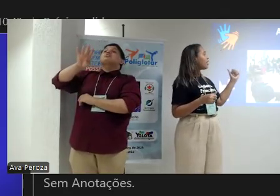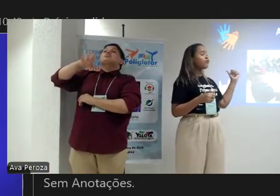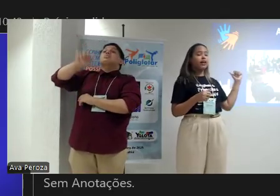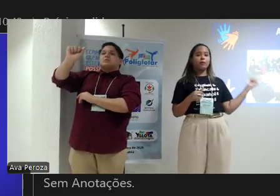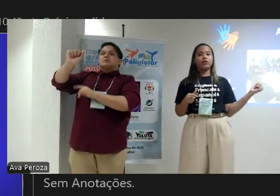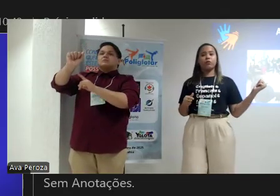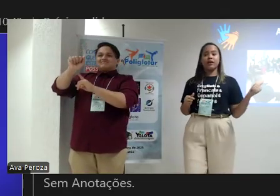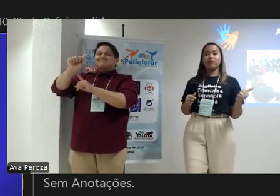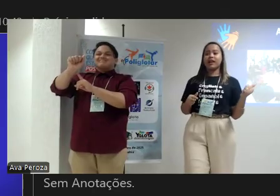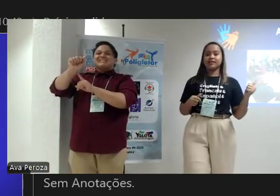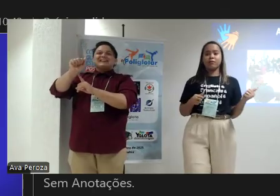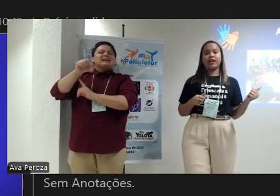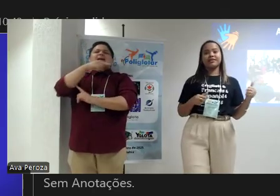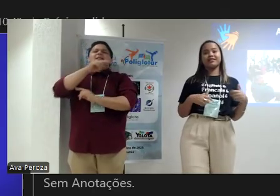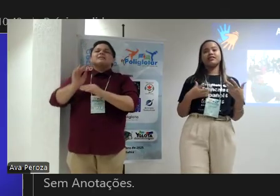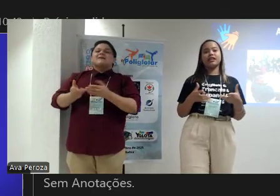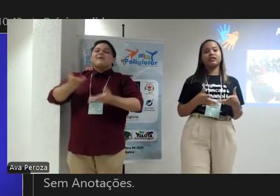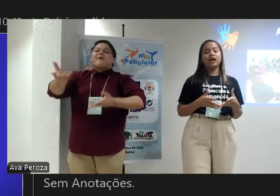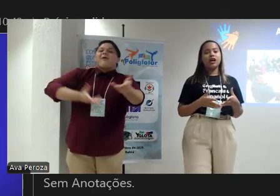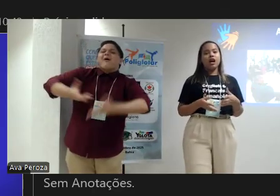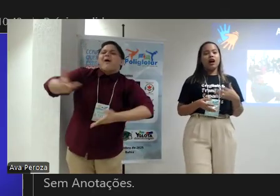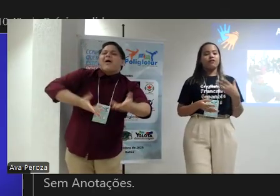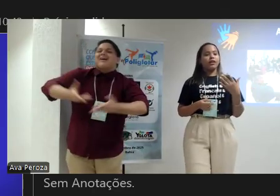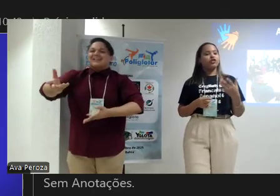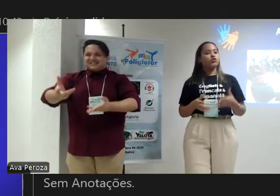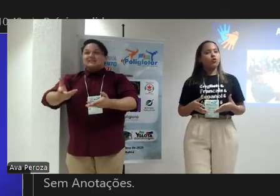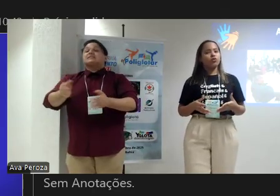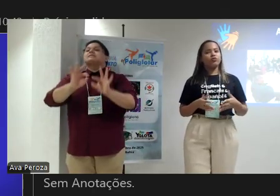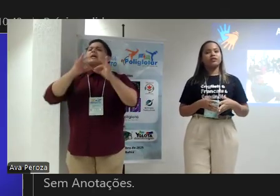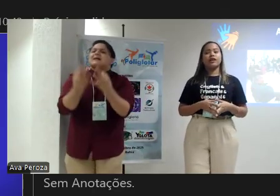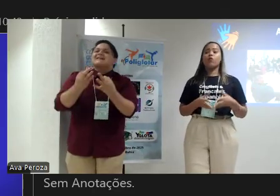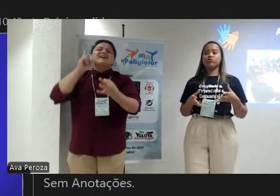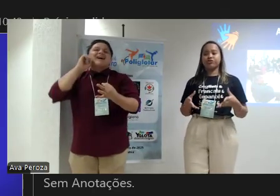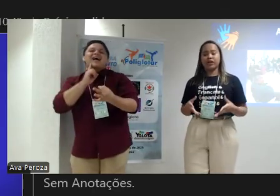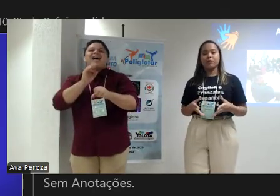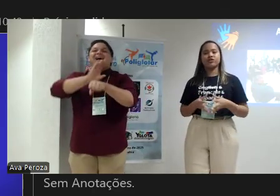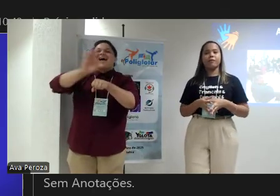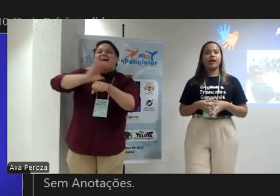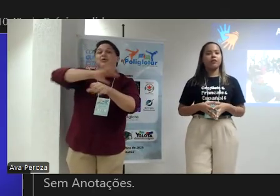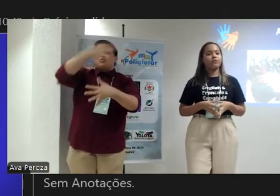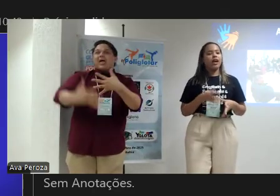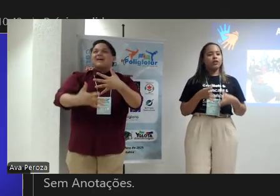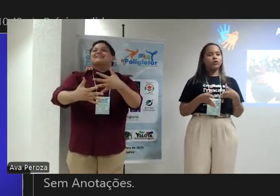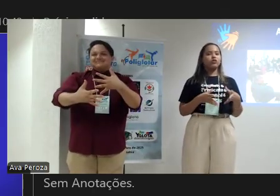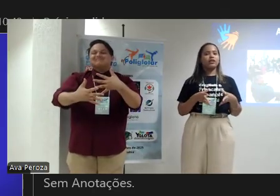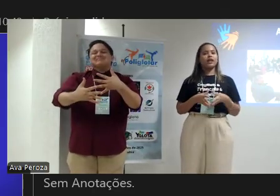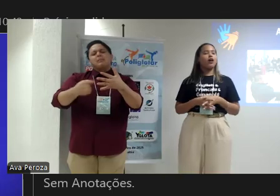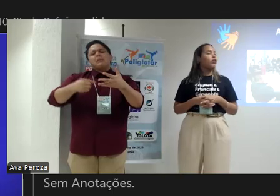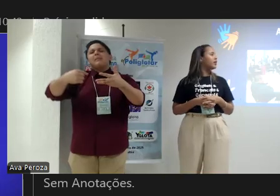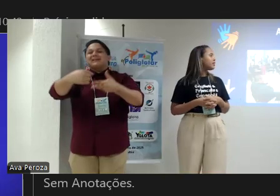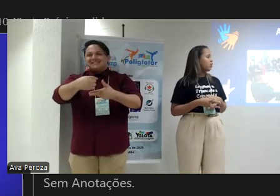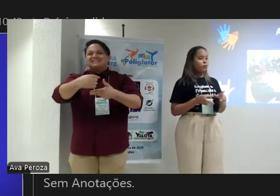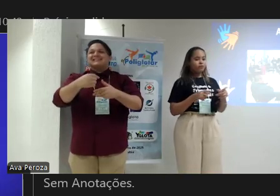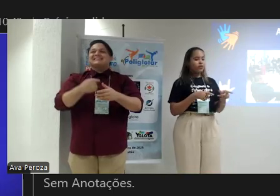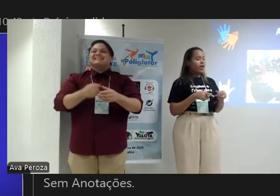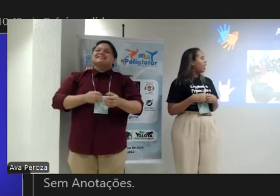a Apaga fica na Pituba e oferece também essa assistência à família dos surdos, tem cursos de Libras também, então tem toda essa